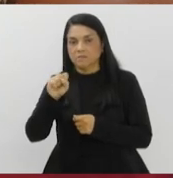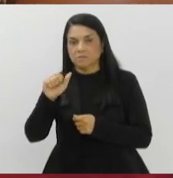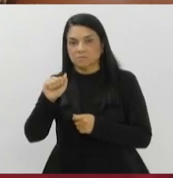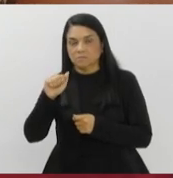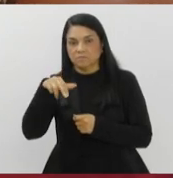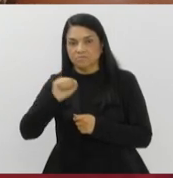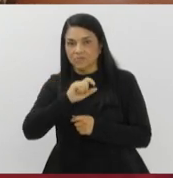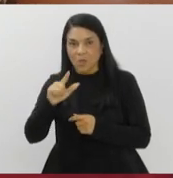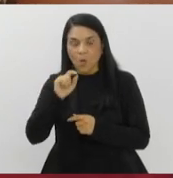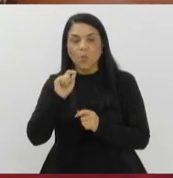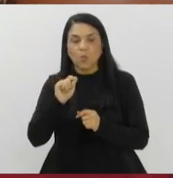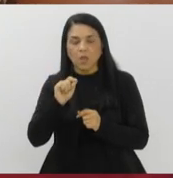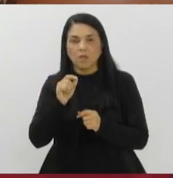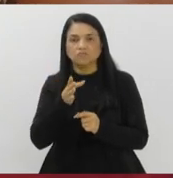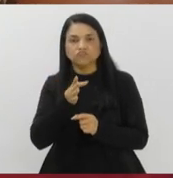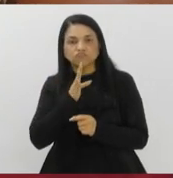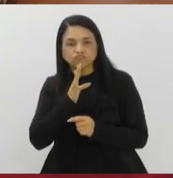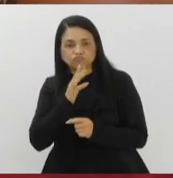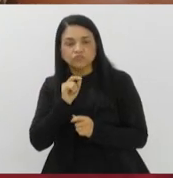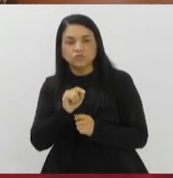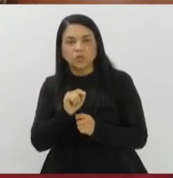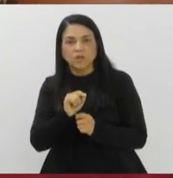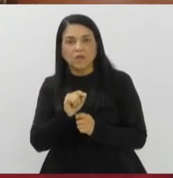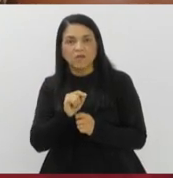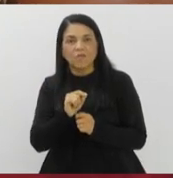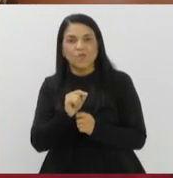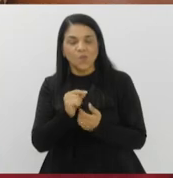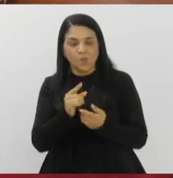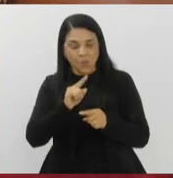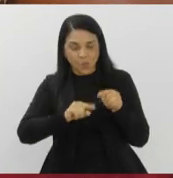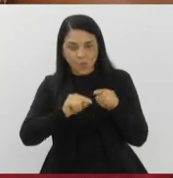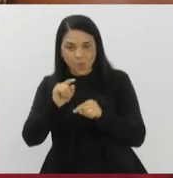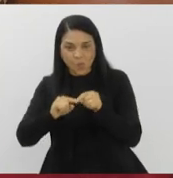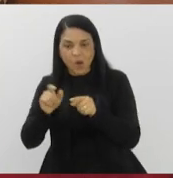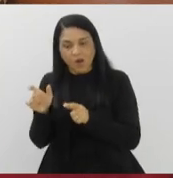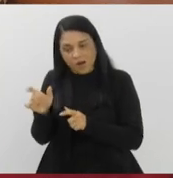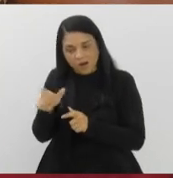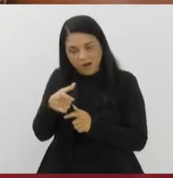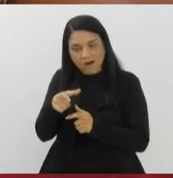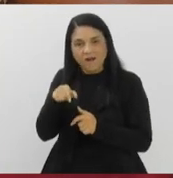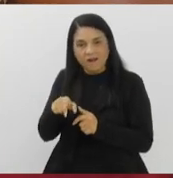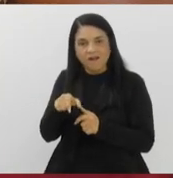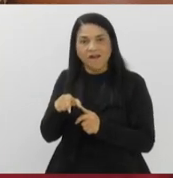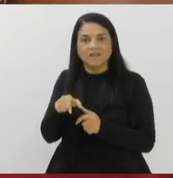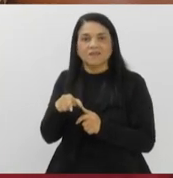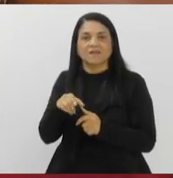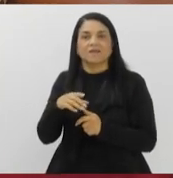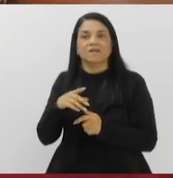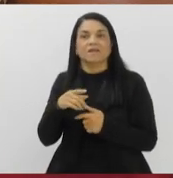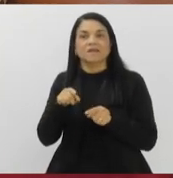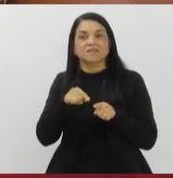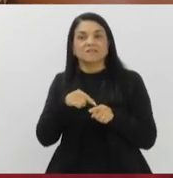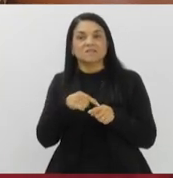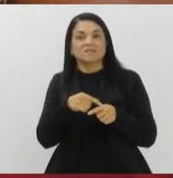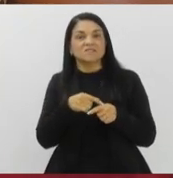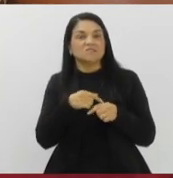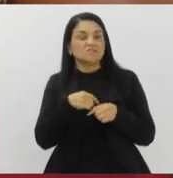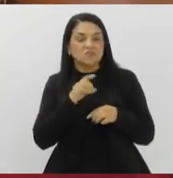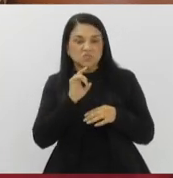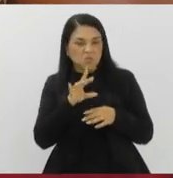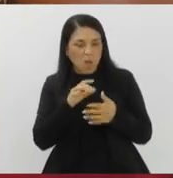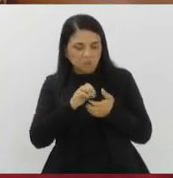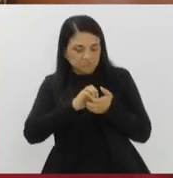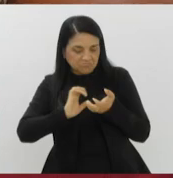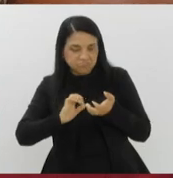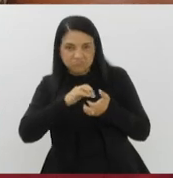o produto, né? Tá extraindo, a gente consegue a nossa carteira de pesca. Se não tiver extraído, se a gente for descascadeiro, a gente não